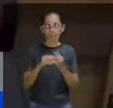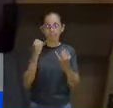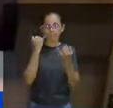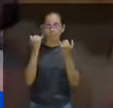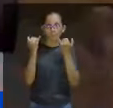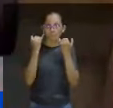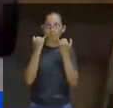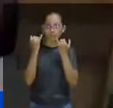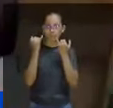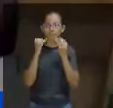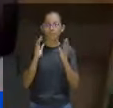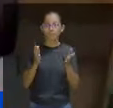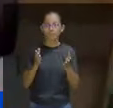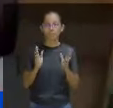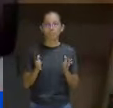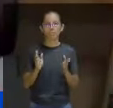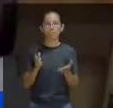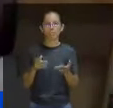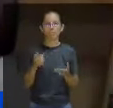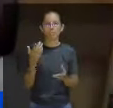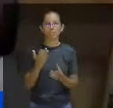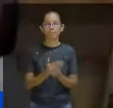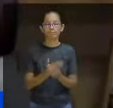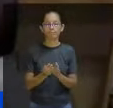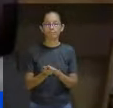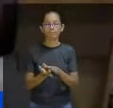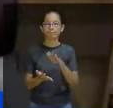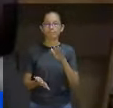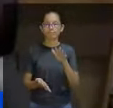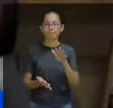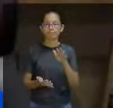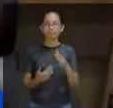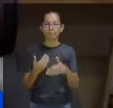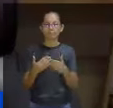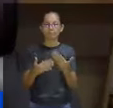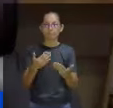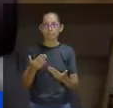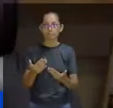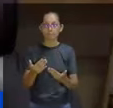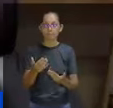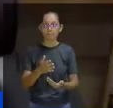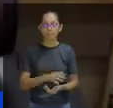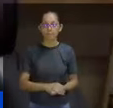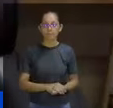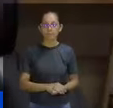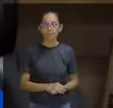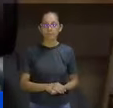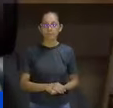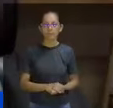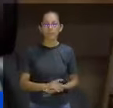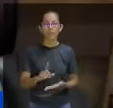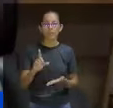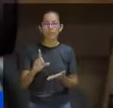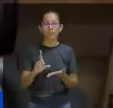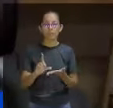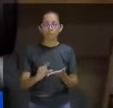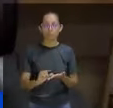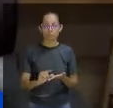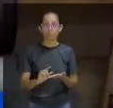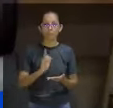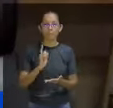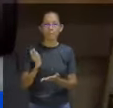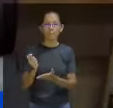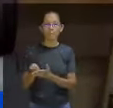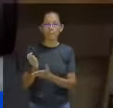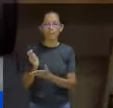informação e os documentos que já estavam constantes nos autos, para então se elidir o dever de restituição desses valores que foram pagos